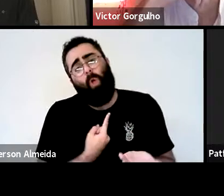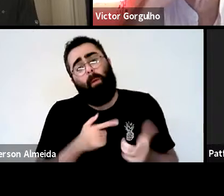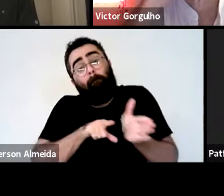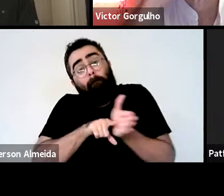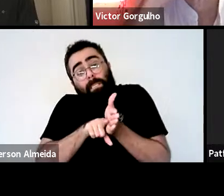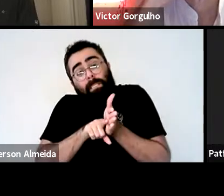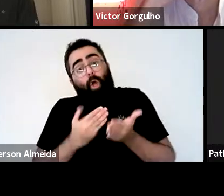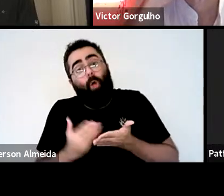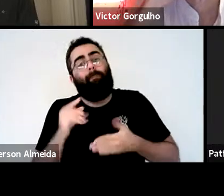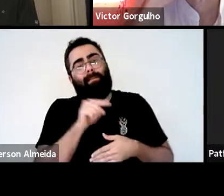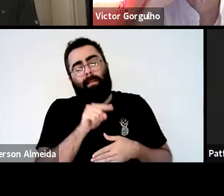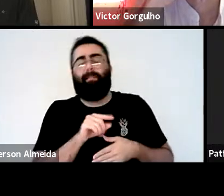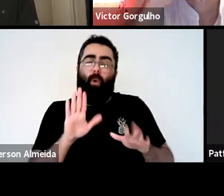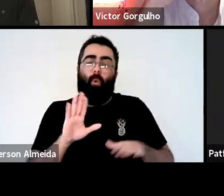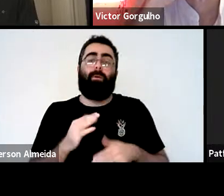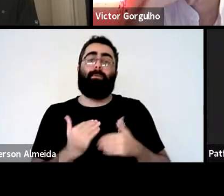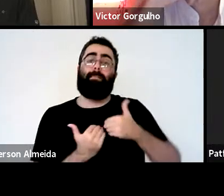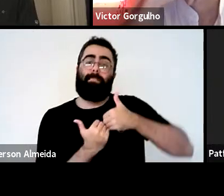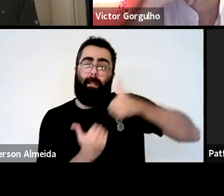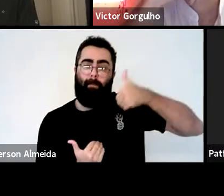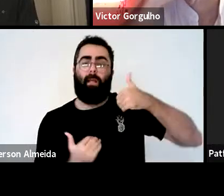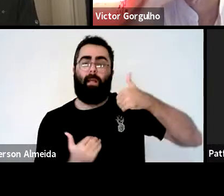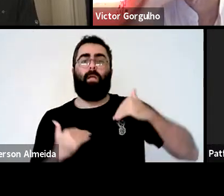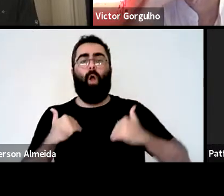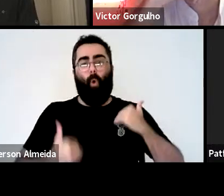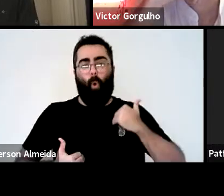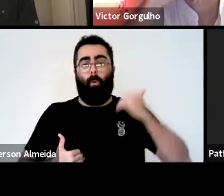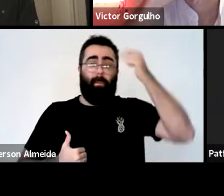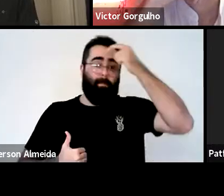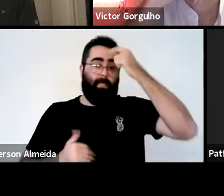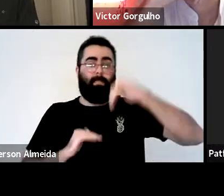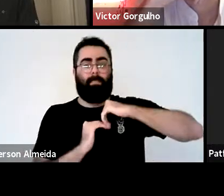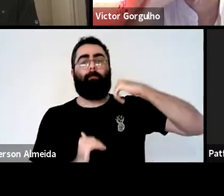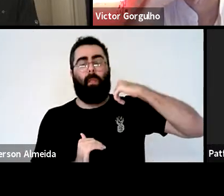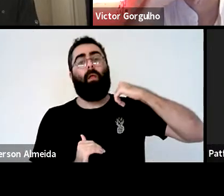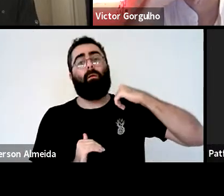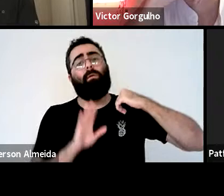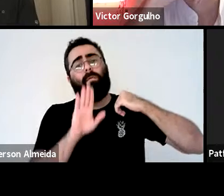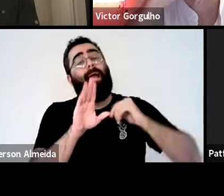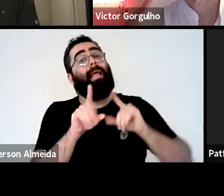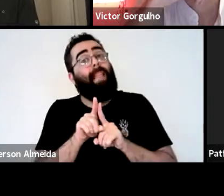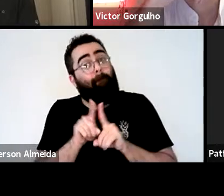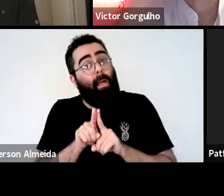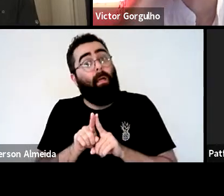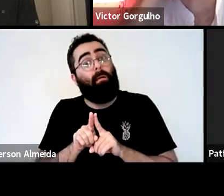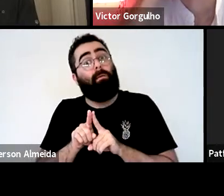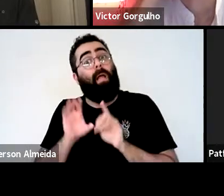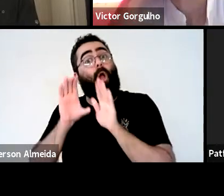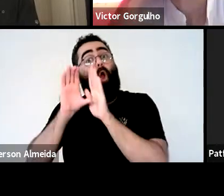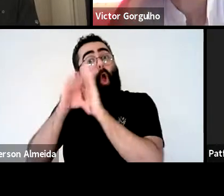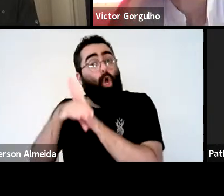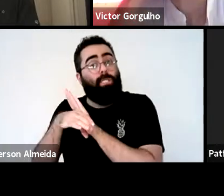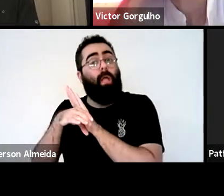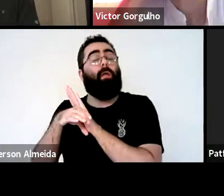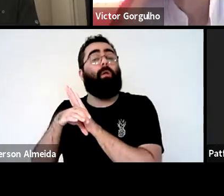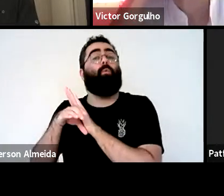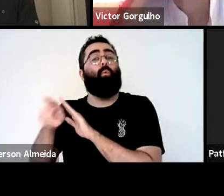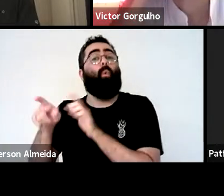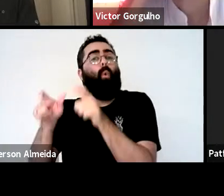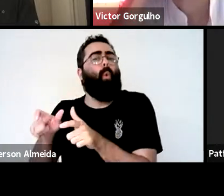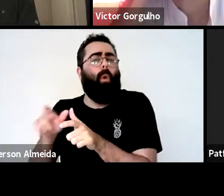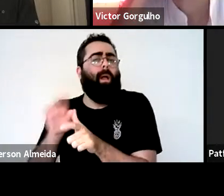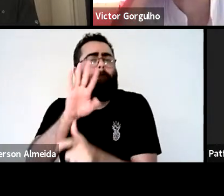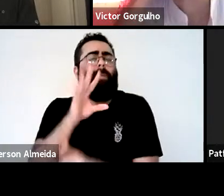essa separação entre corpo e mente, o que faz para a gente pensar, e tem a ver com a ideia de lugar também, é que é mais óbvio, que a